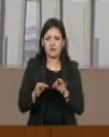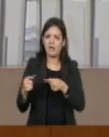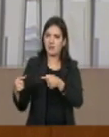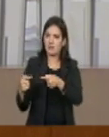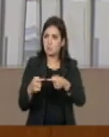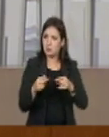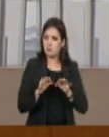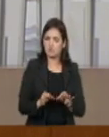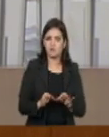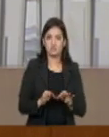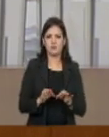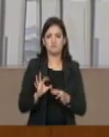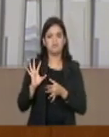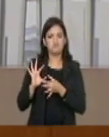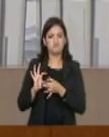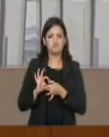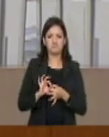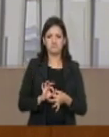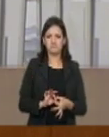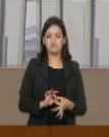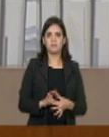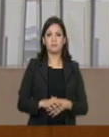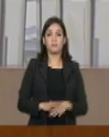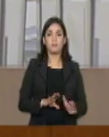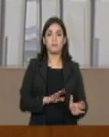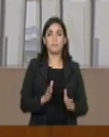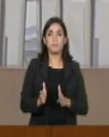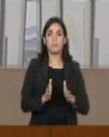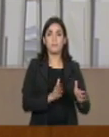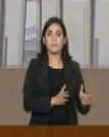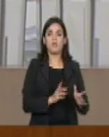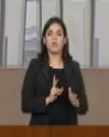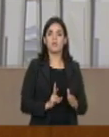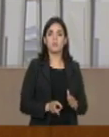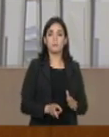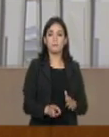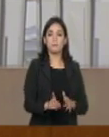com suas posições. Mas, continuando,